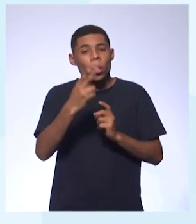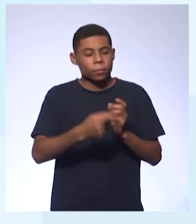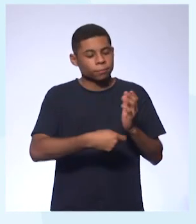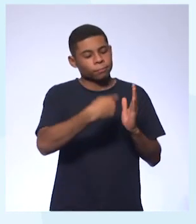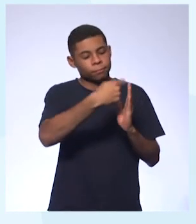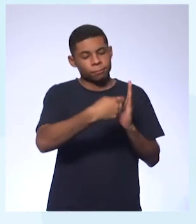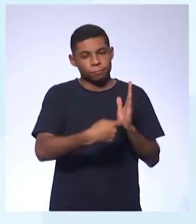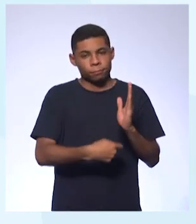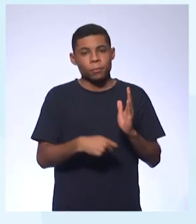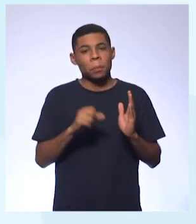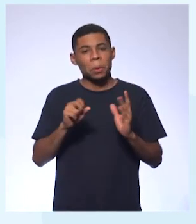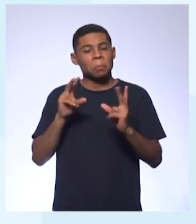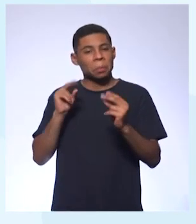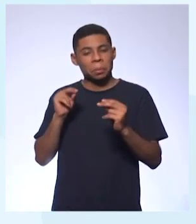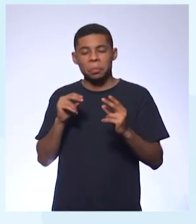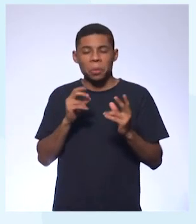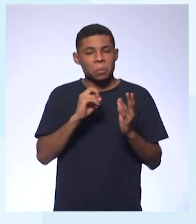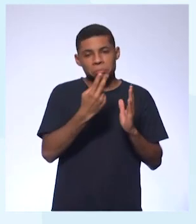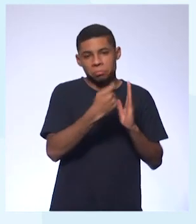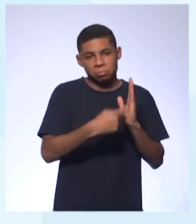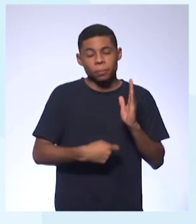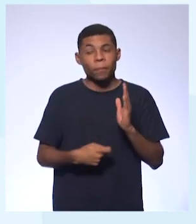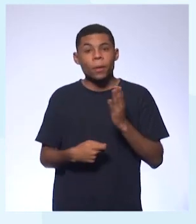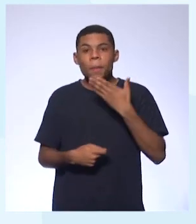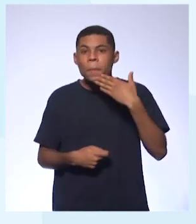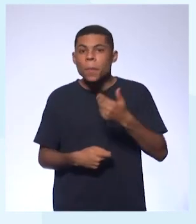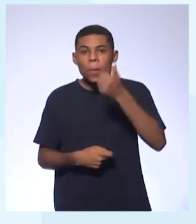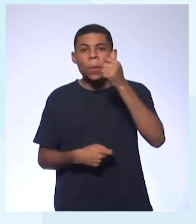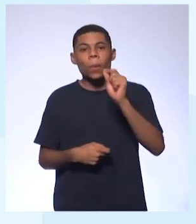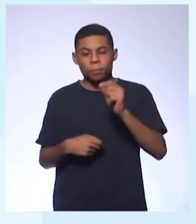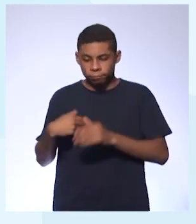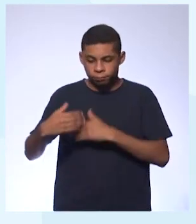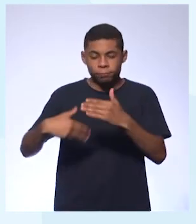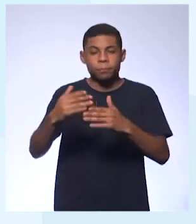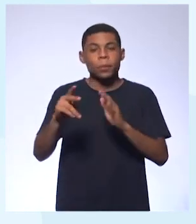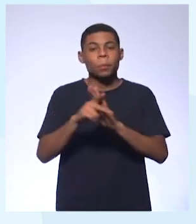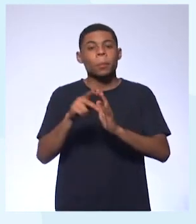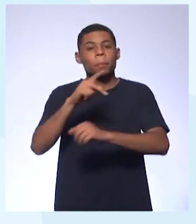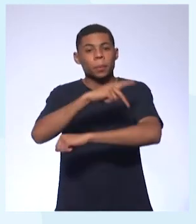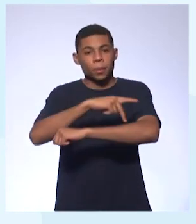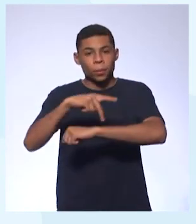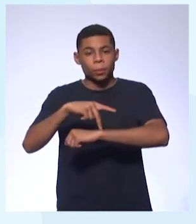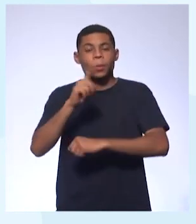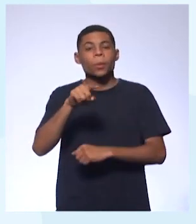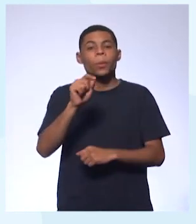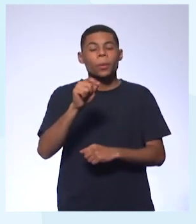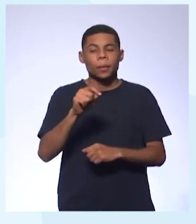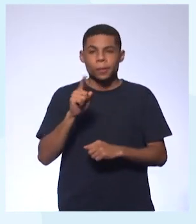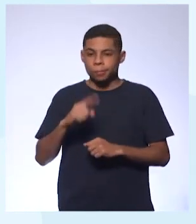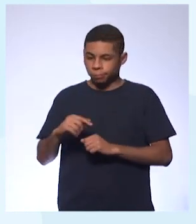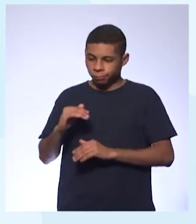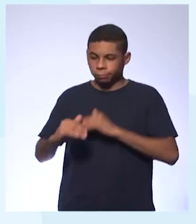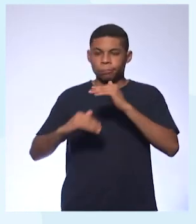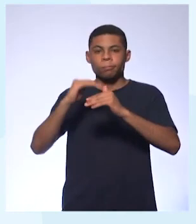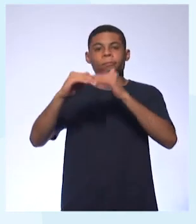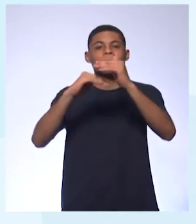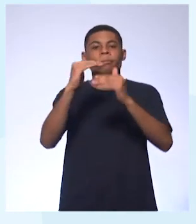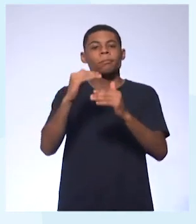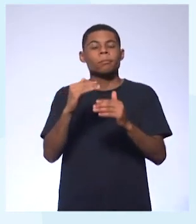escrito. A maior vantagem da autoavaliação no processo pedagógico é o desenvolvimento de